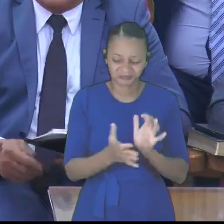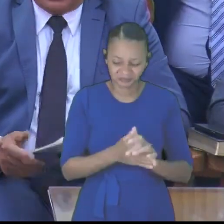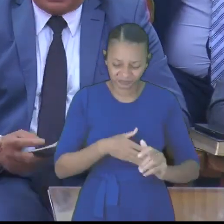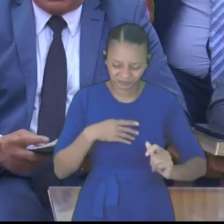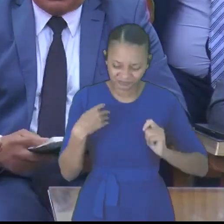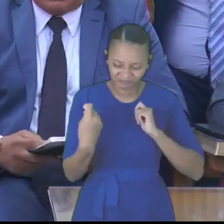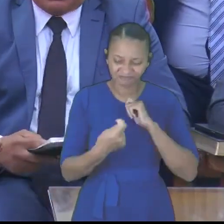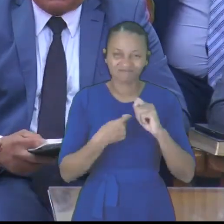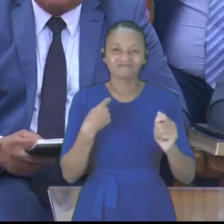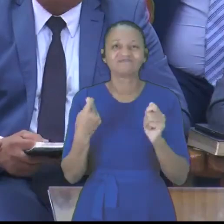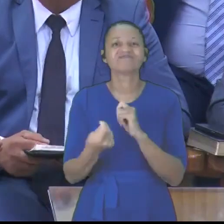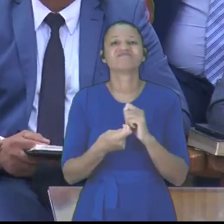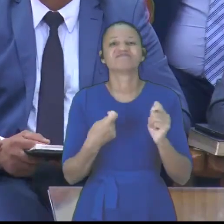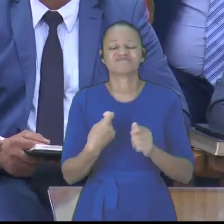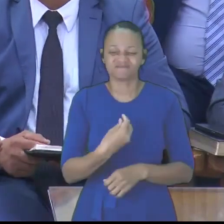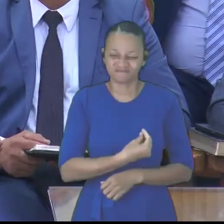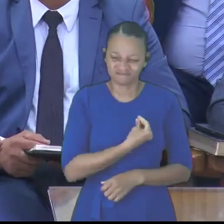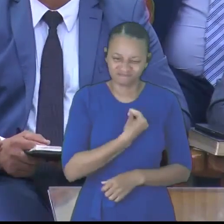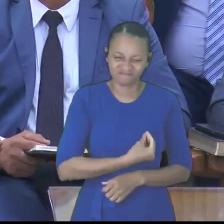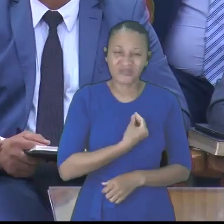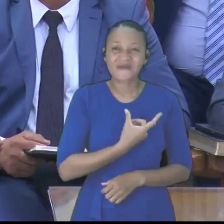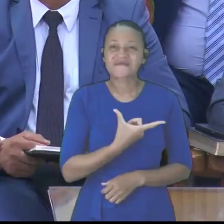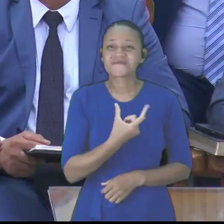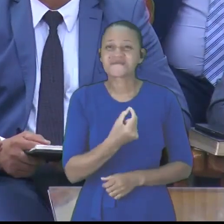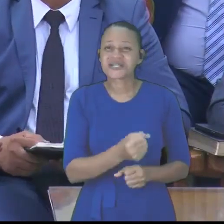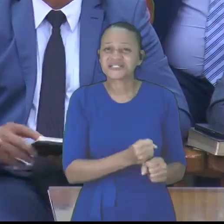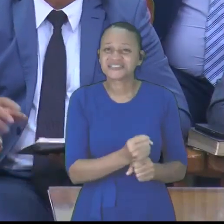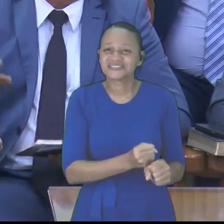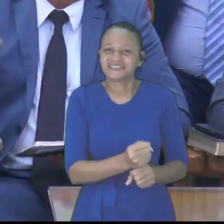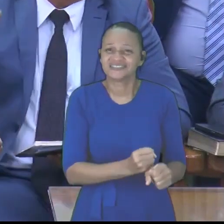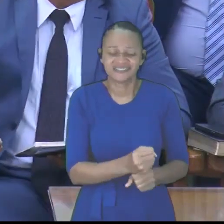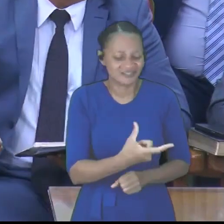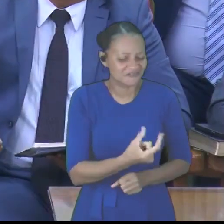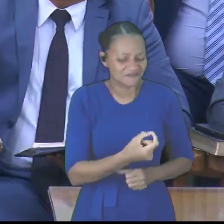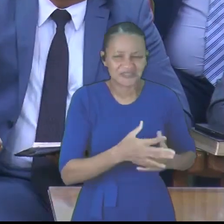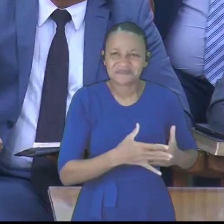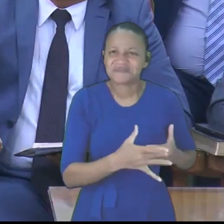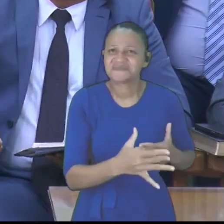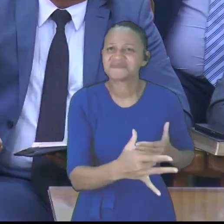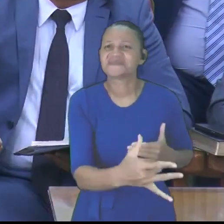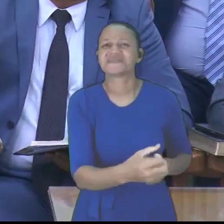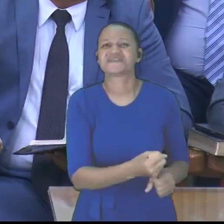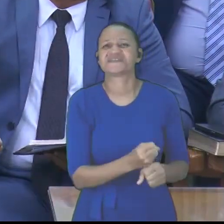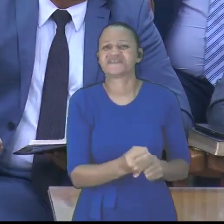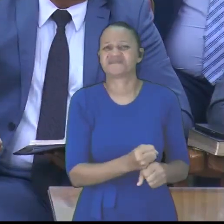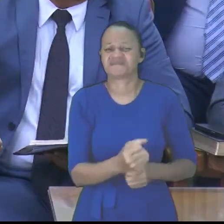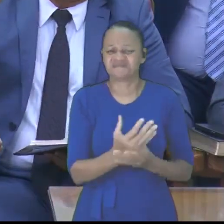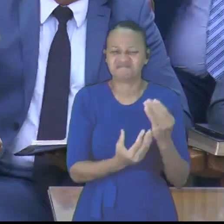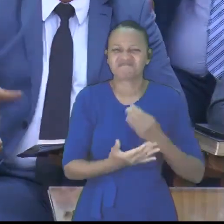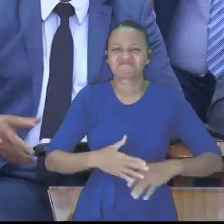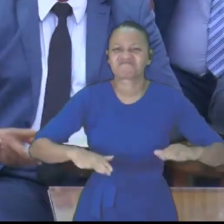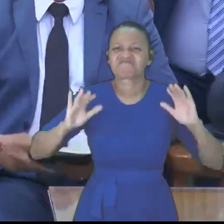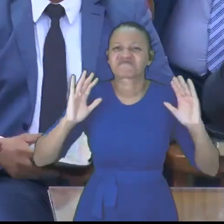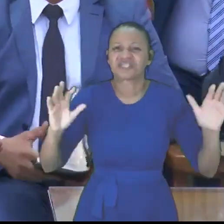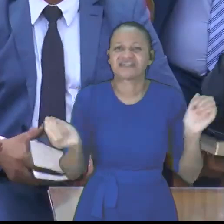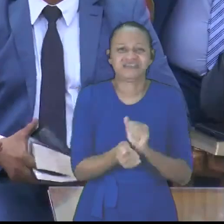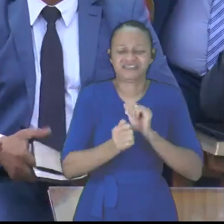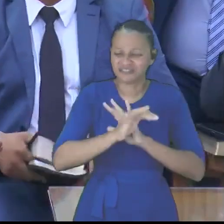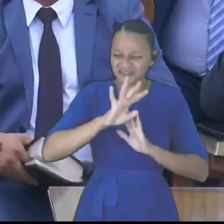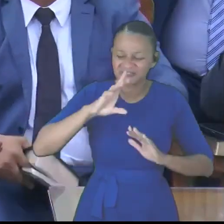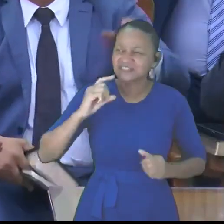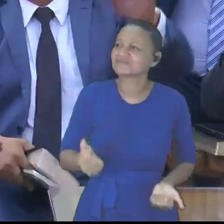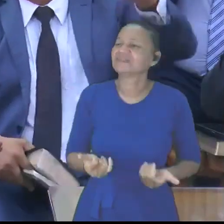Aleluia, aleluia. E ainda viveu mais de 20 anos. Ainda viveu mais de 20 anos. Quem levanta a mão, quem dá glória